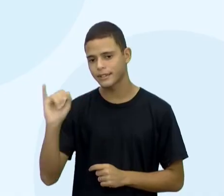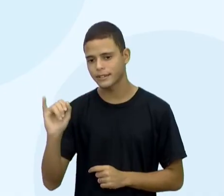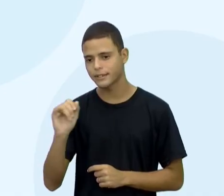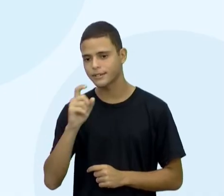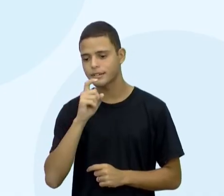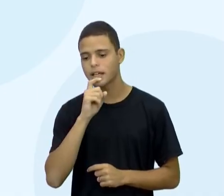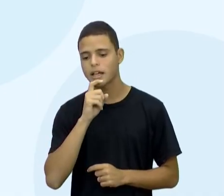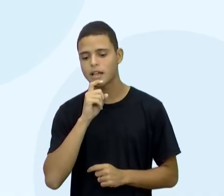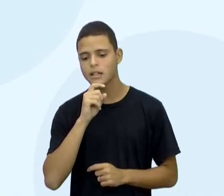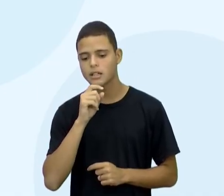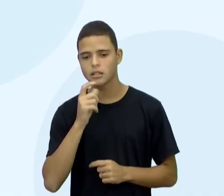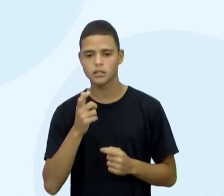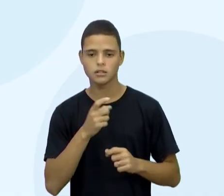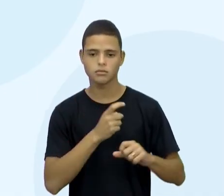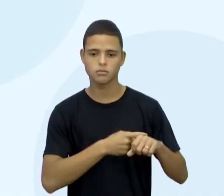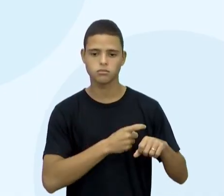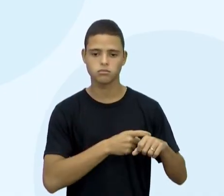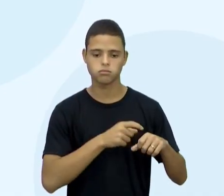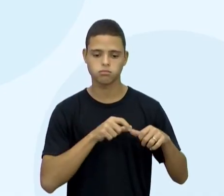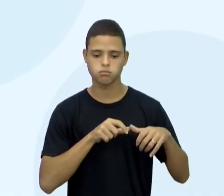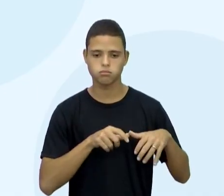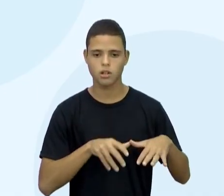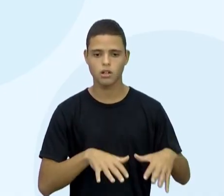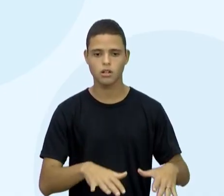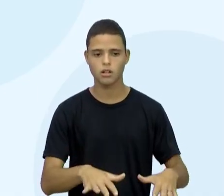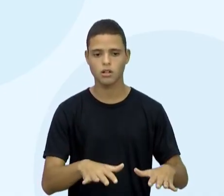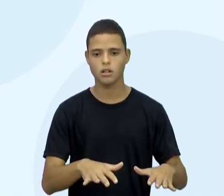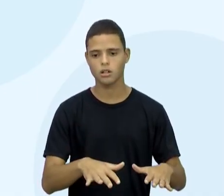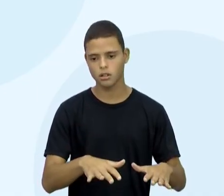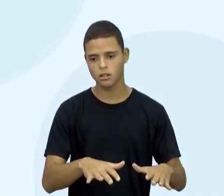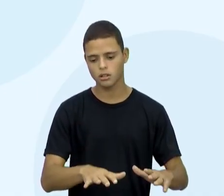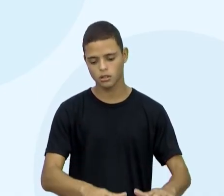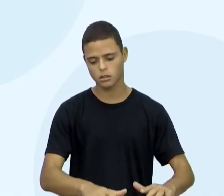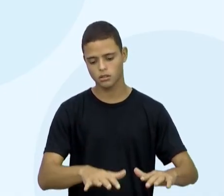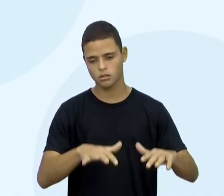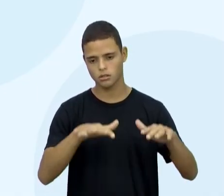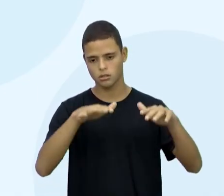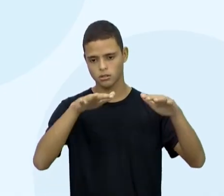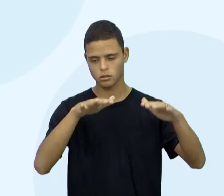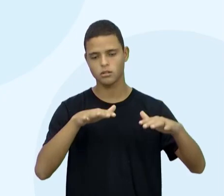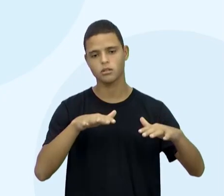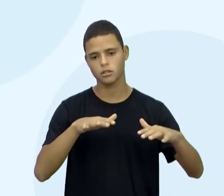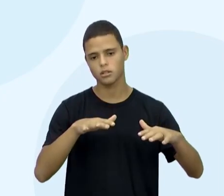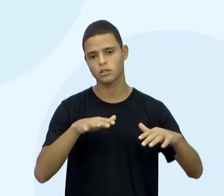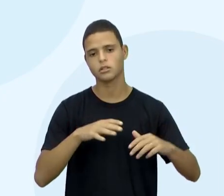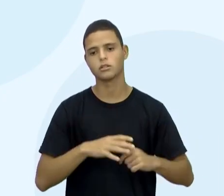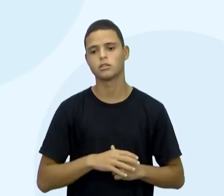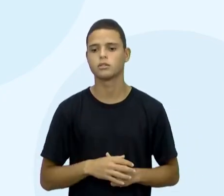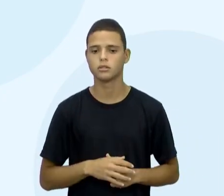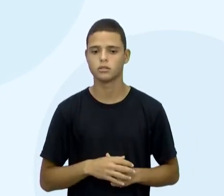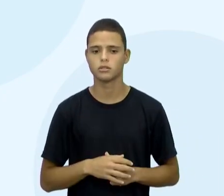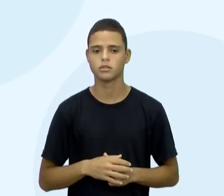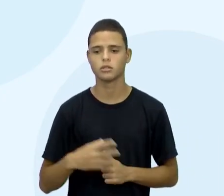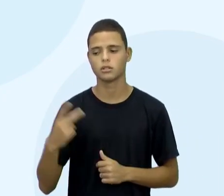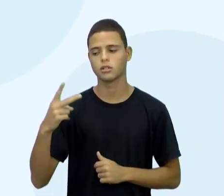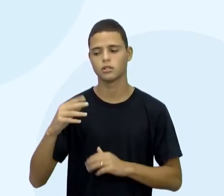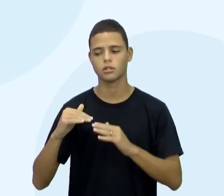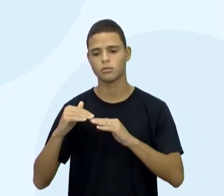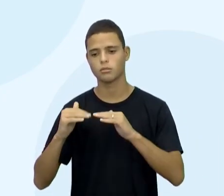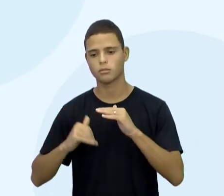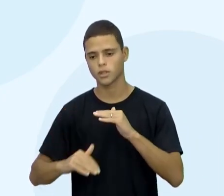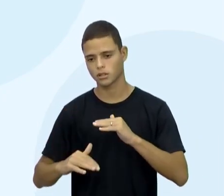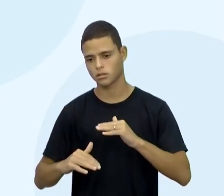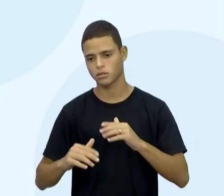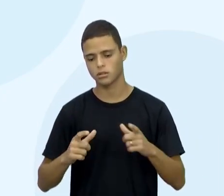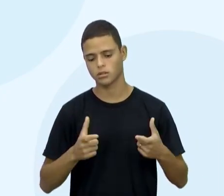o gelo aí da Antártica, você teria uma região lá continental, né? É o segundo menor